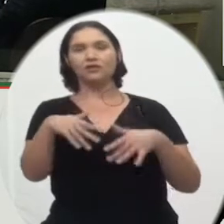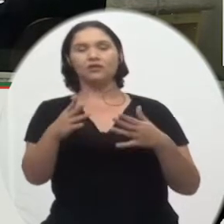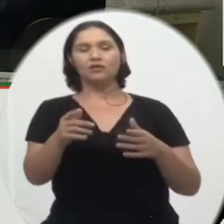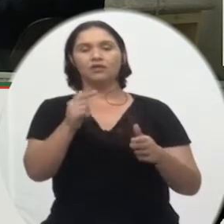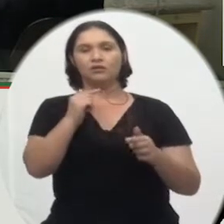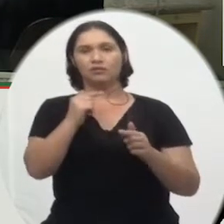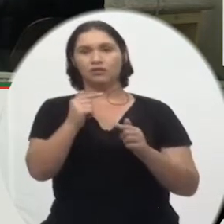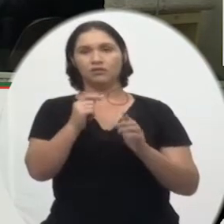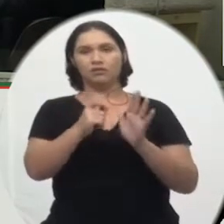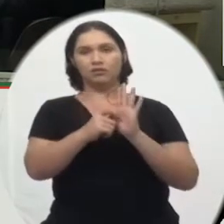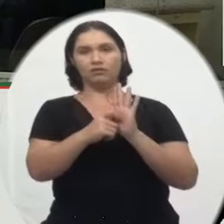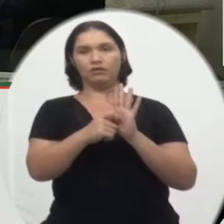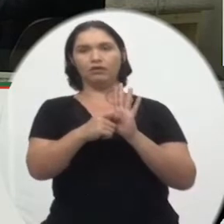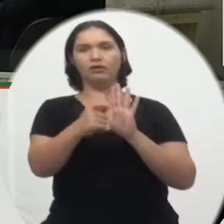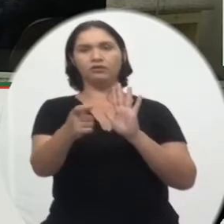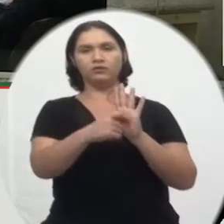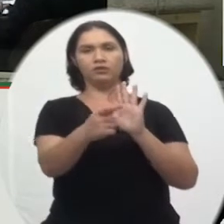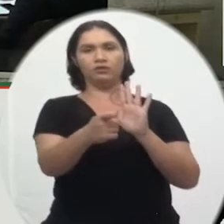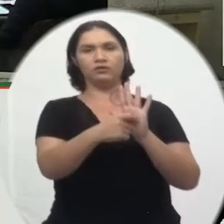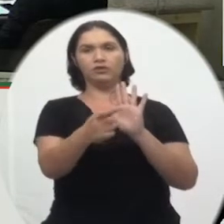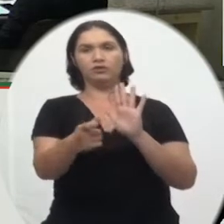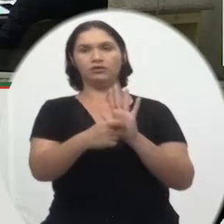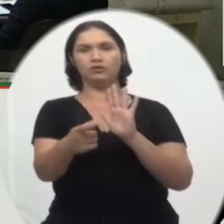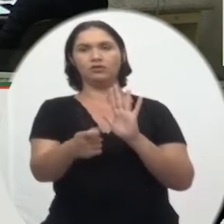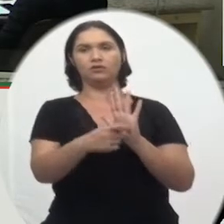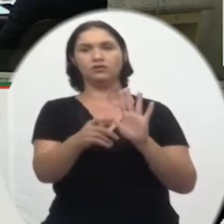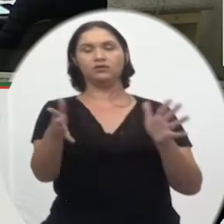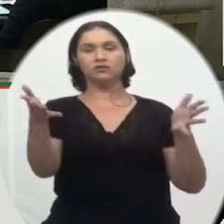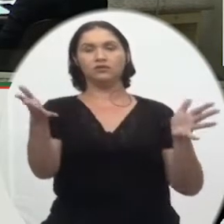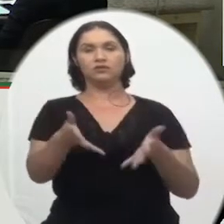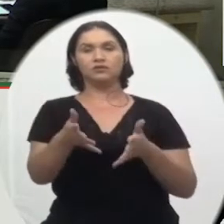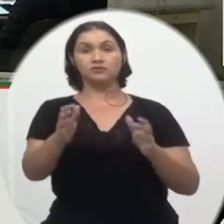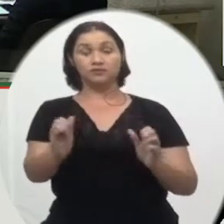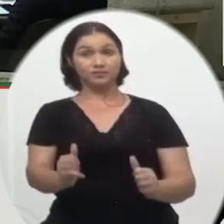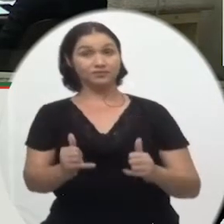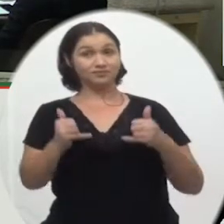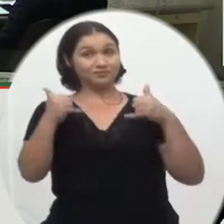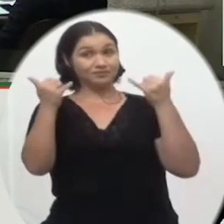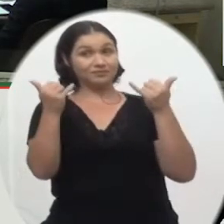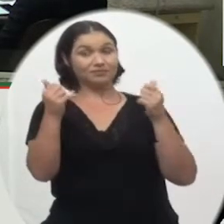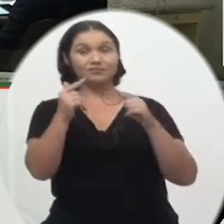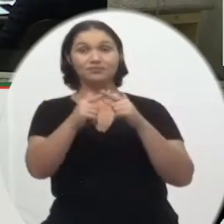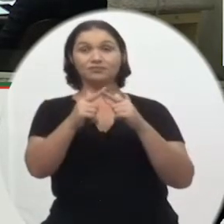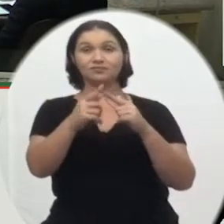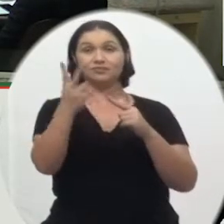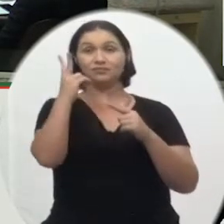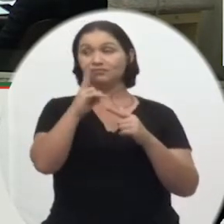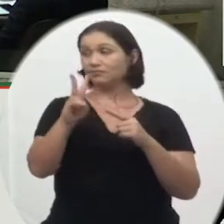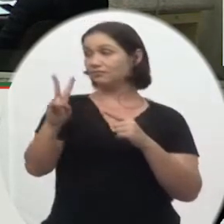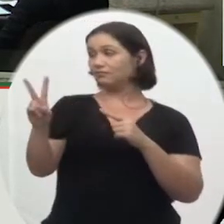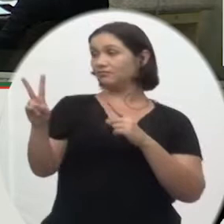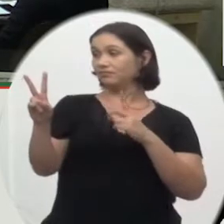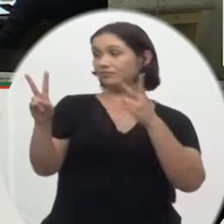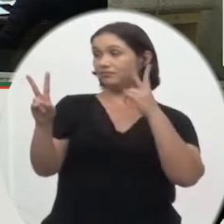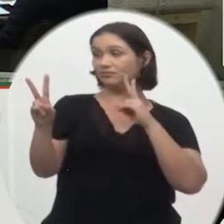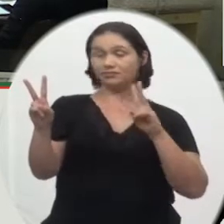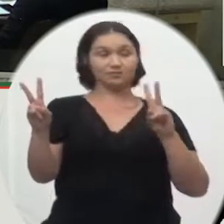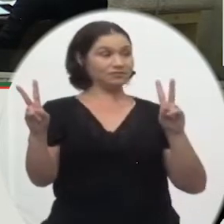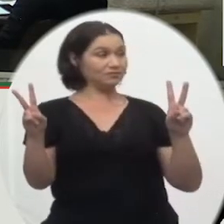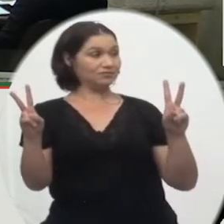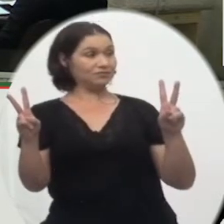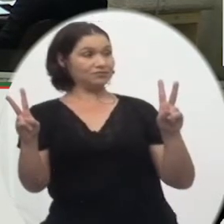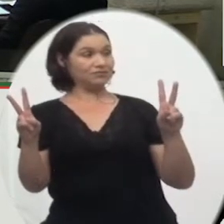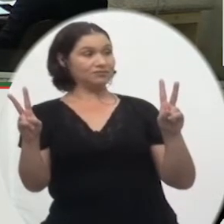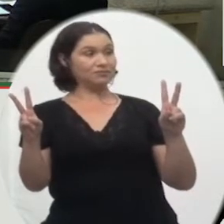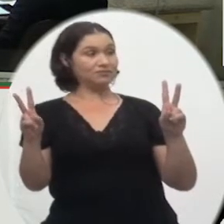que é isso. E o que mais me orgulha é que nessa casa aqui, a gente olha para a direita, olha para a esquerda, veja presidente de bairro que